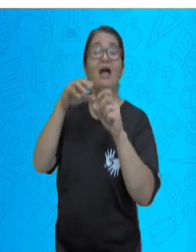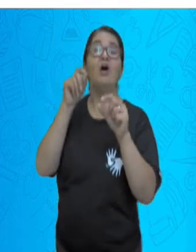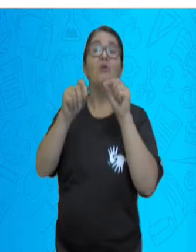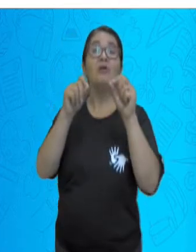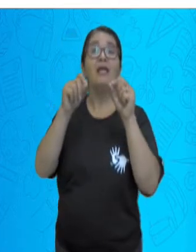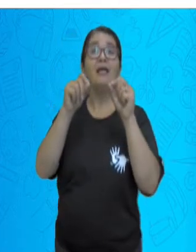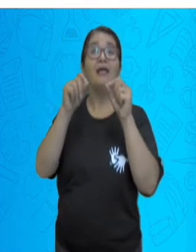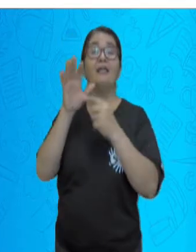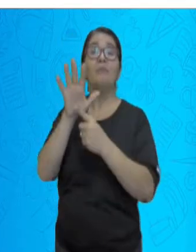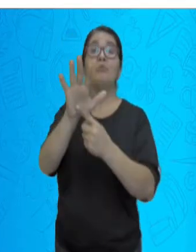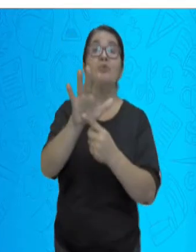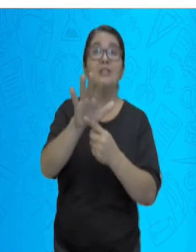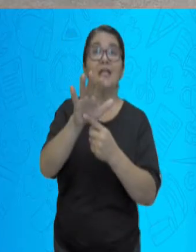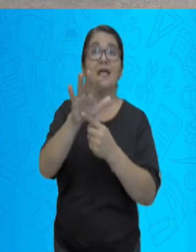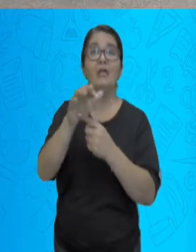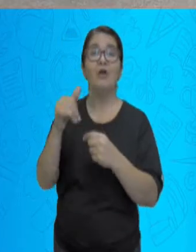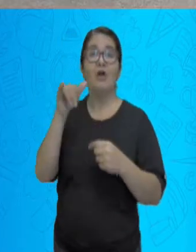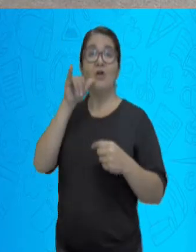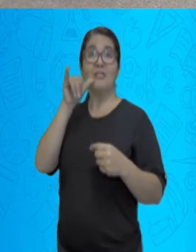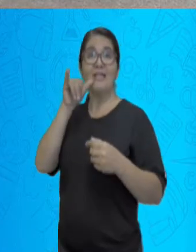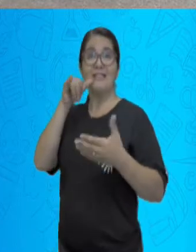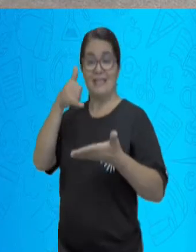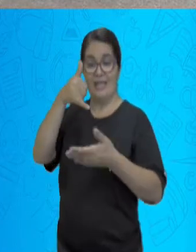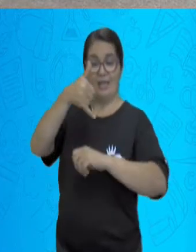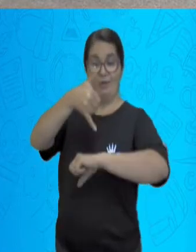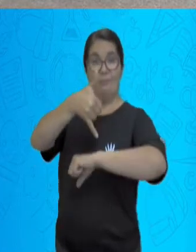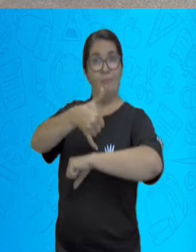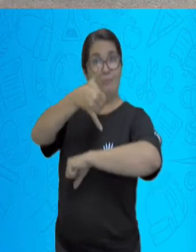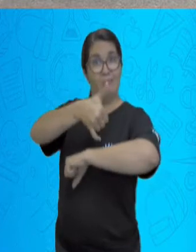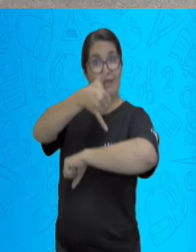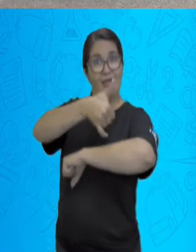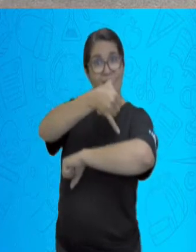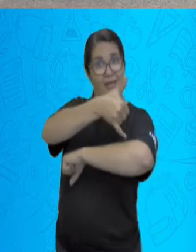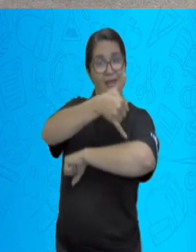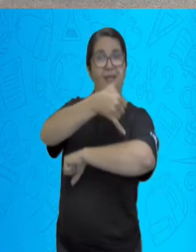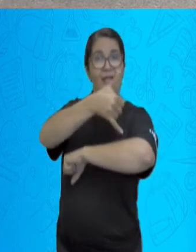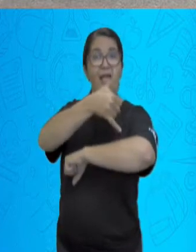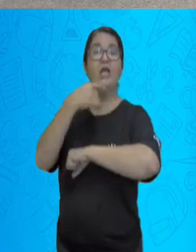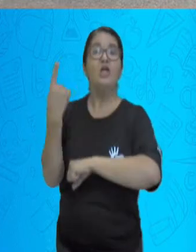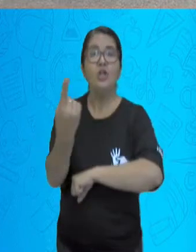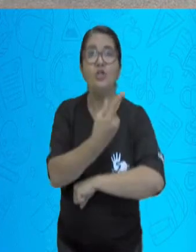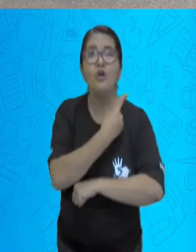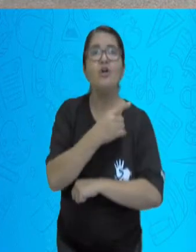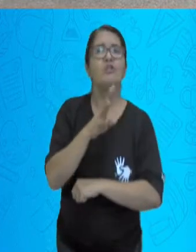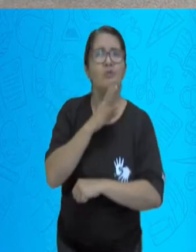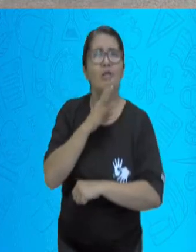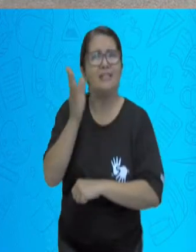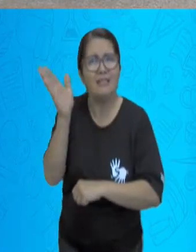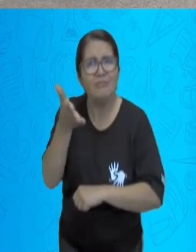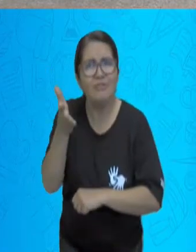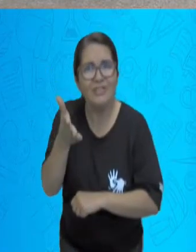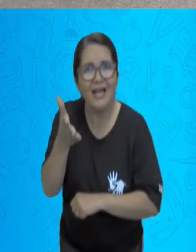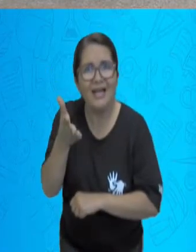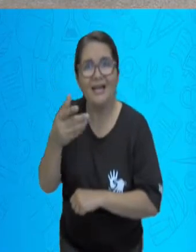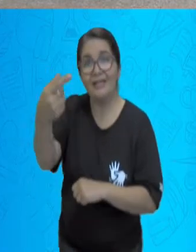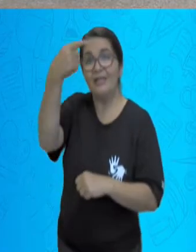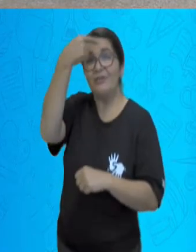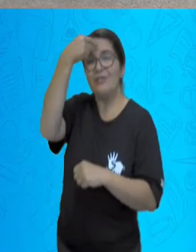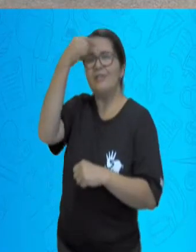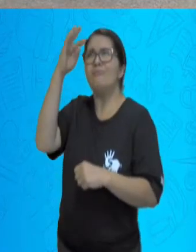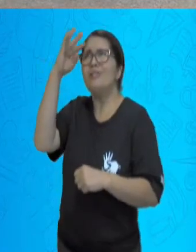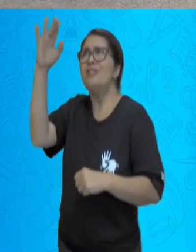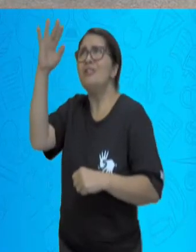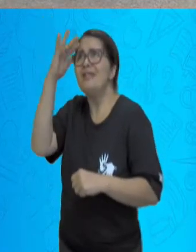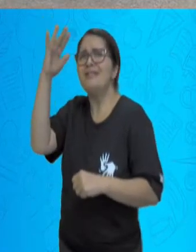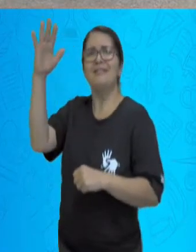refere a alguém que vai sentir essa ação, vai imaginar, né? E aí tem o medo, sede, ensino e